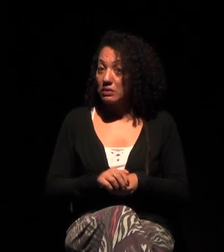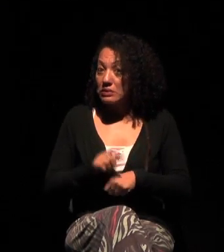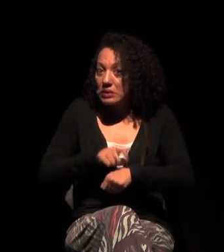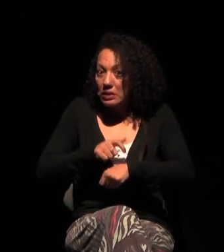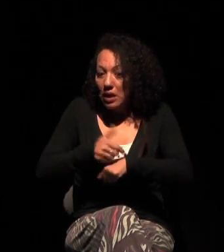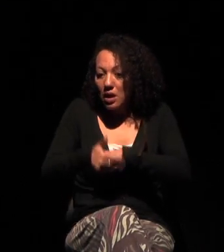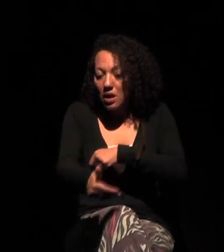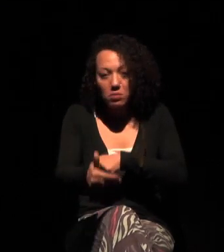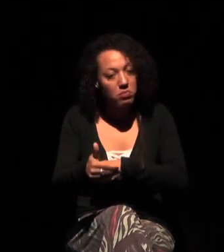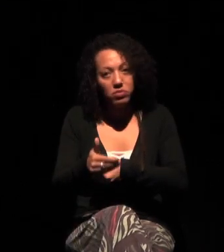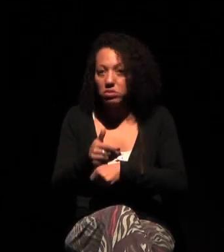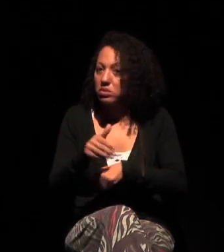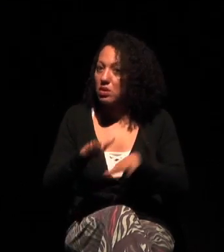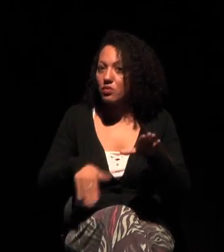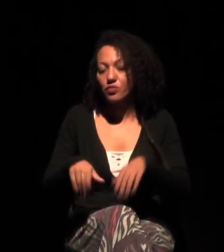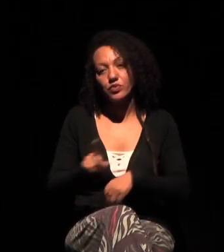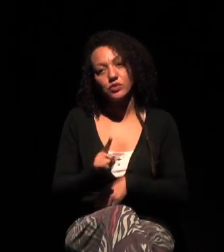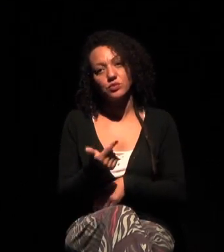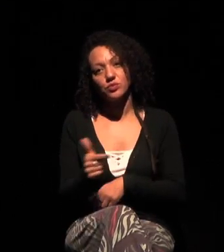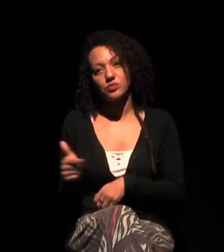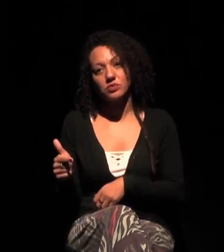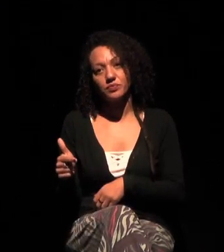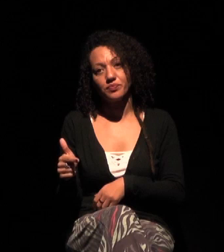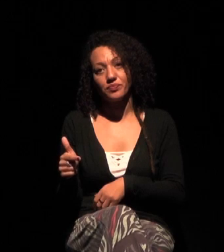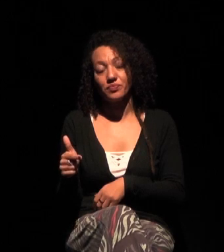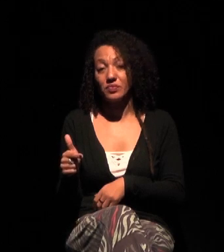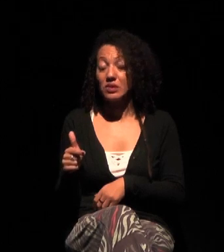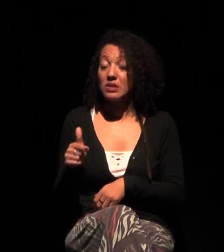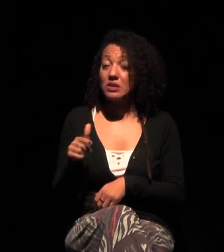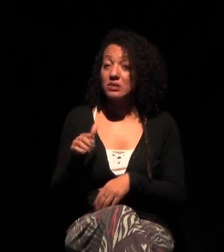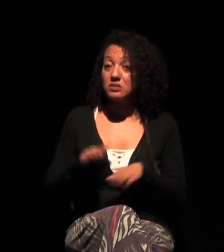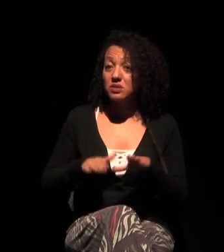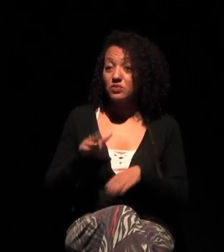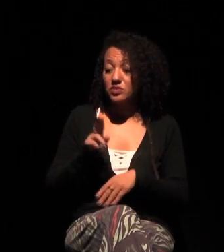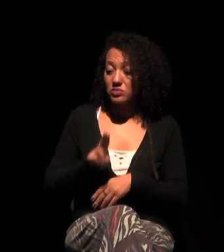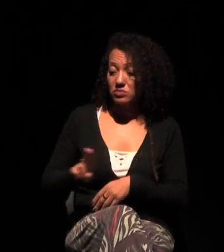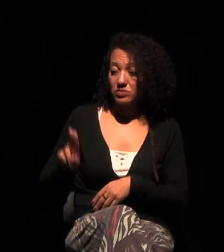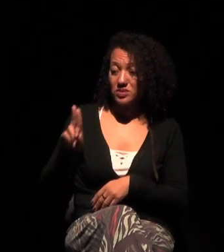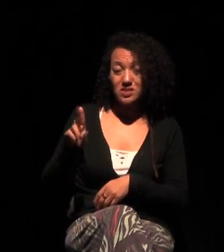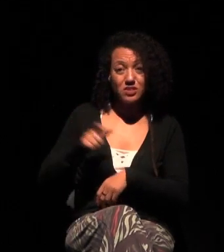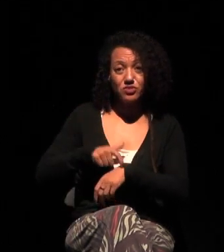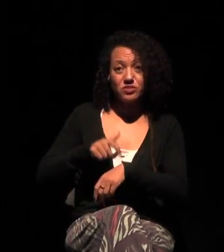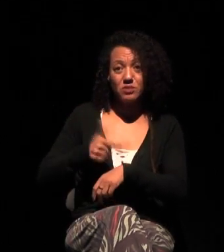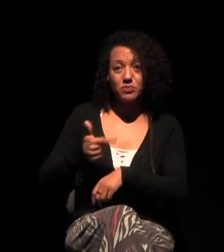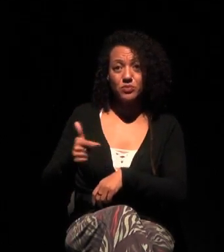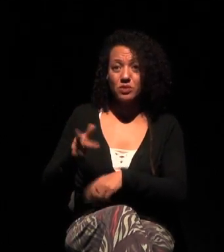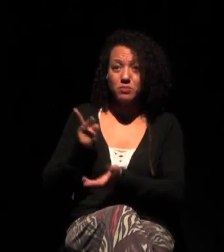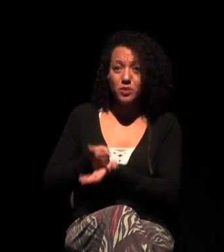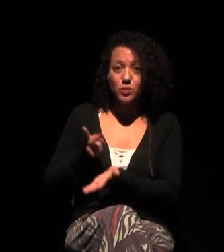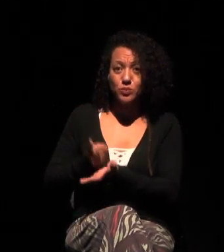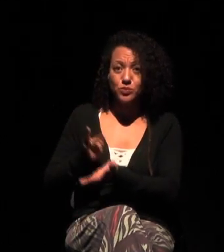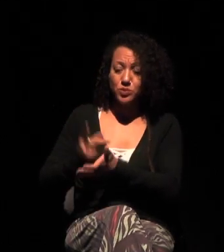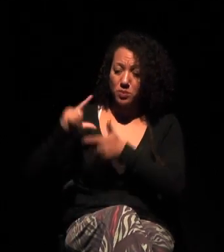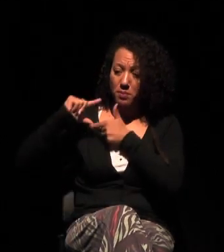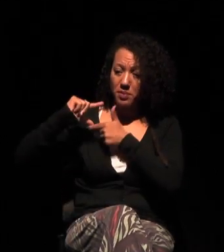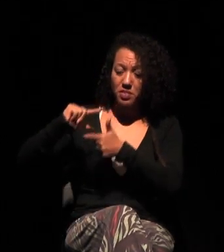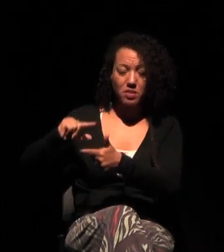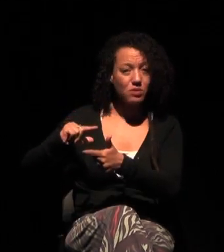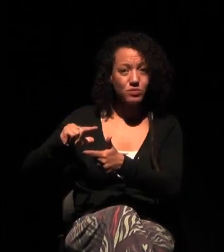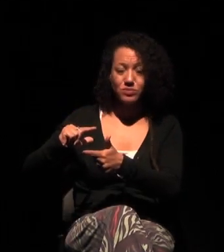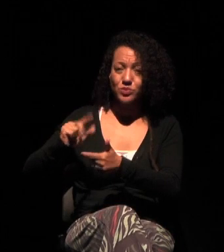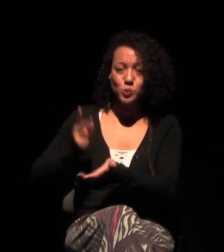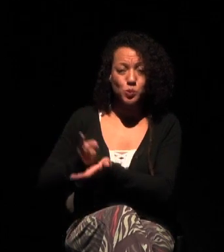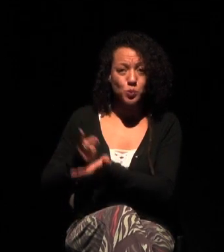ea universidade talvez não tenha mais tanto tempo assim para continuar no mesmo padrão que ela lembra que ela tinha é